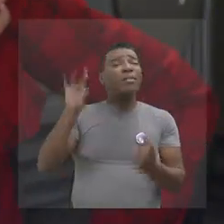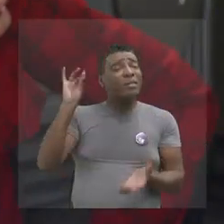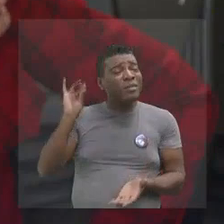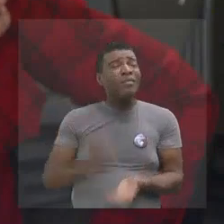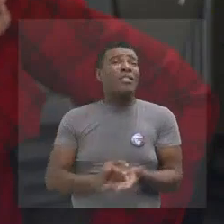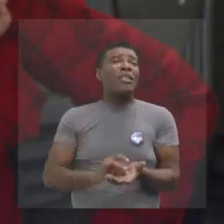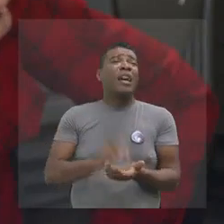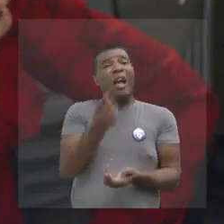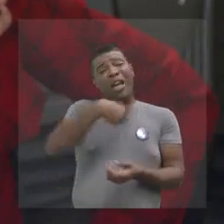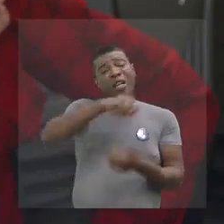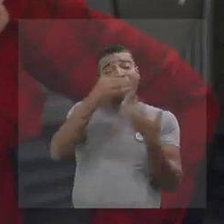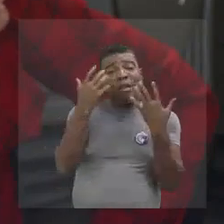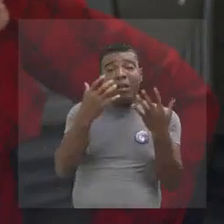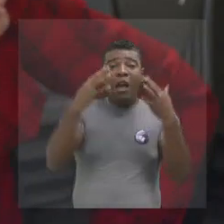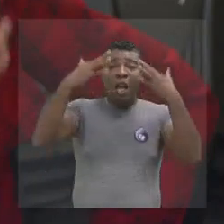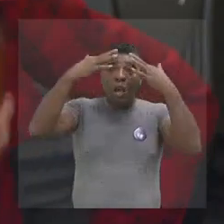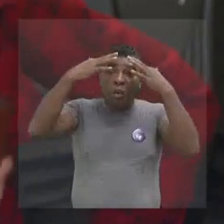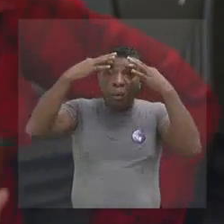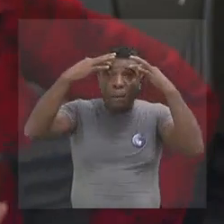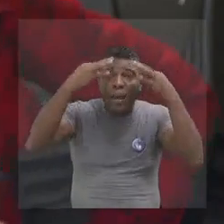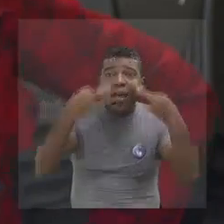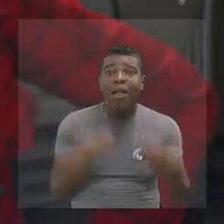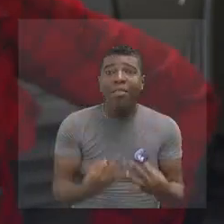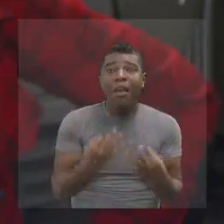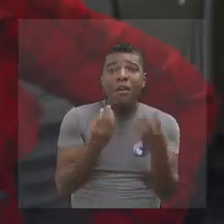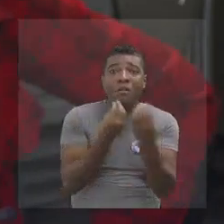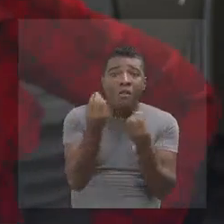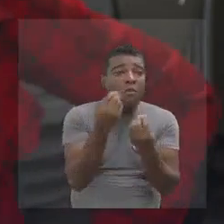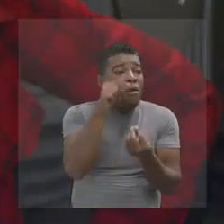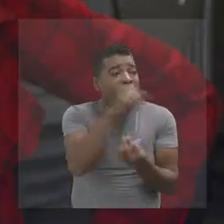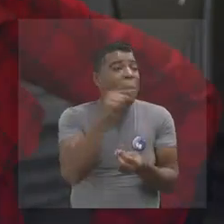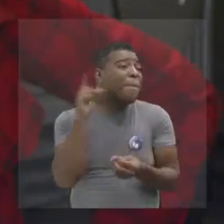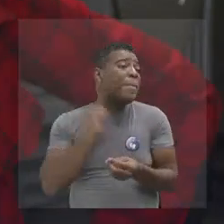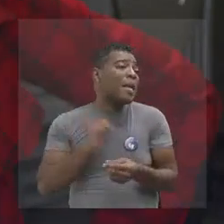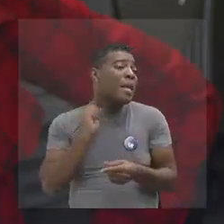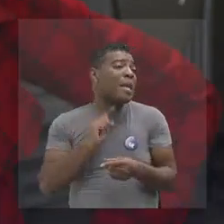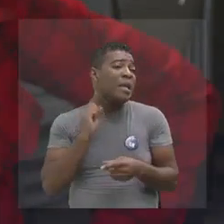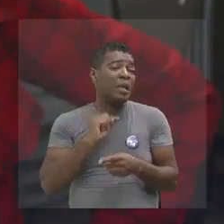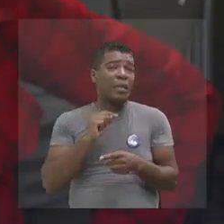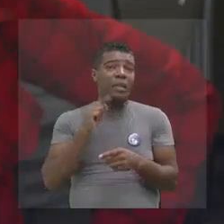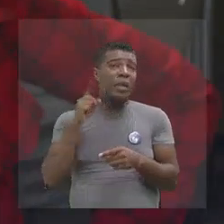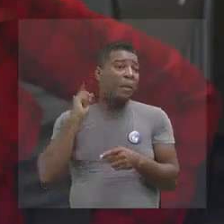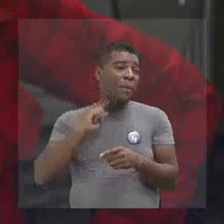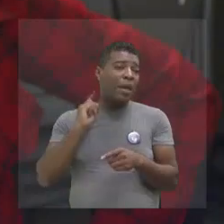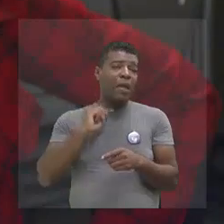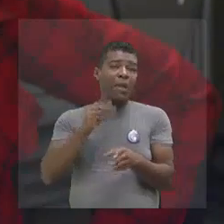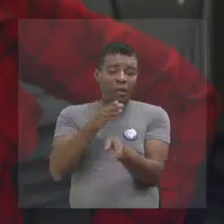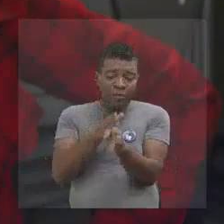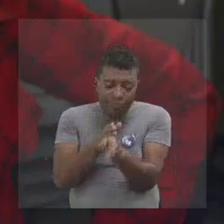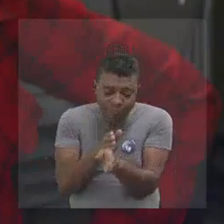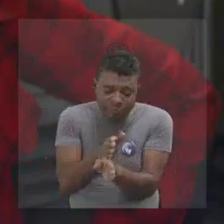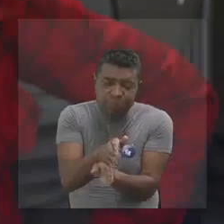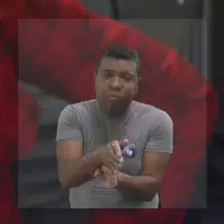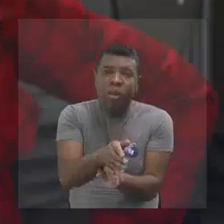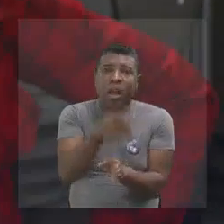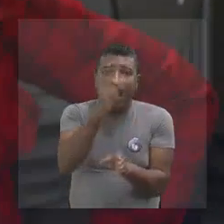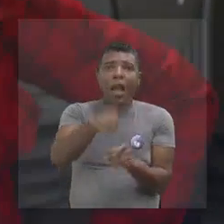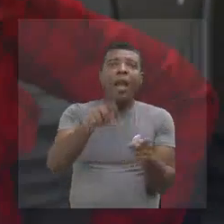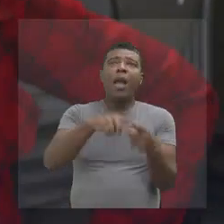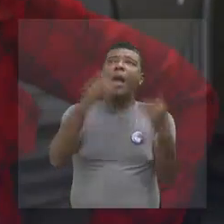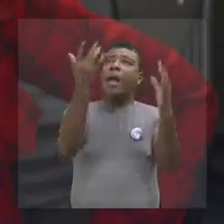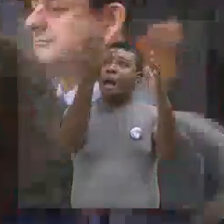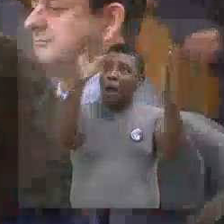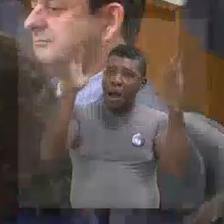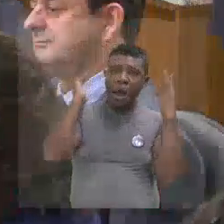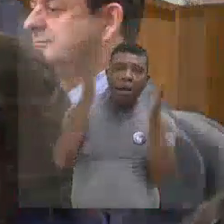que a concepção do governo de Minas Gerais de Minas nos trilhos é mata no trilho água no trilho montanha